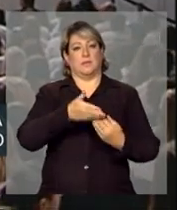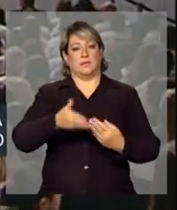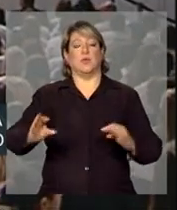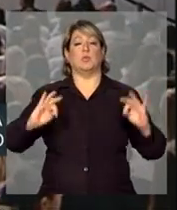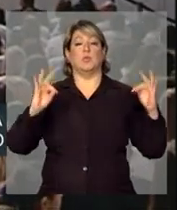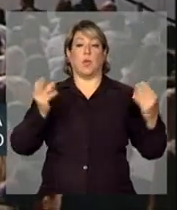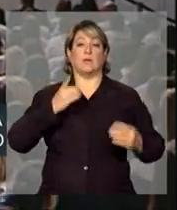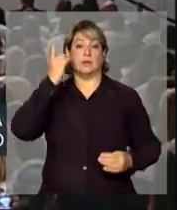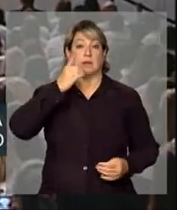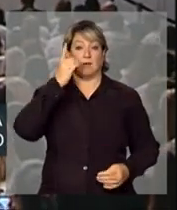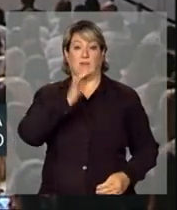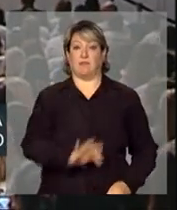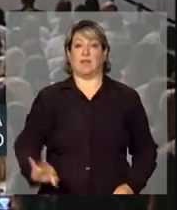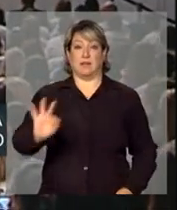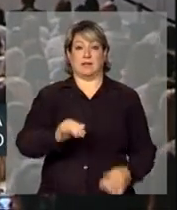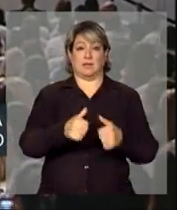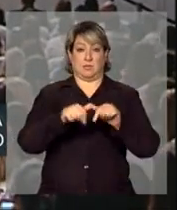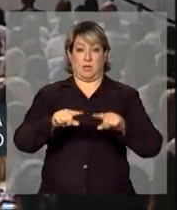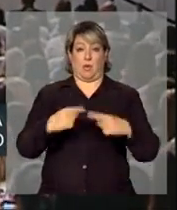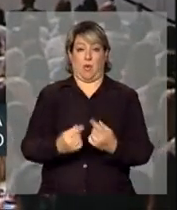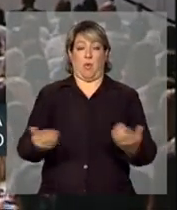senhores deputados federais aqui presentes,